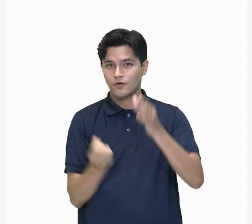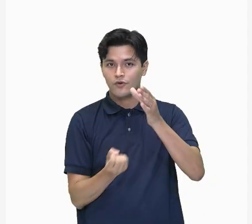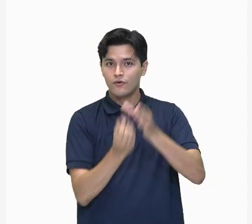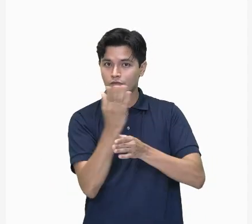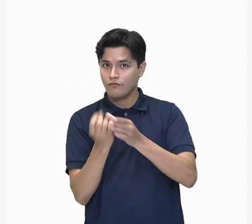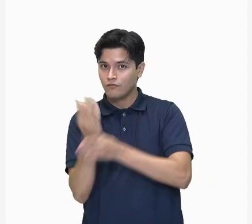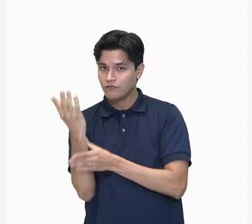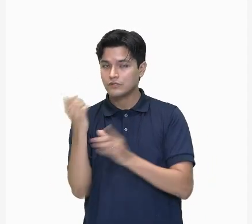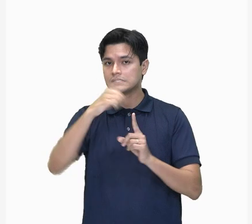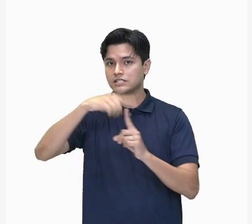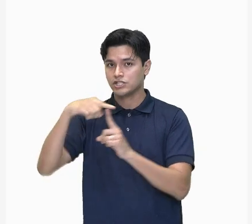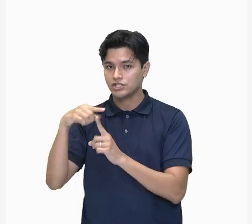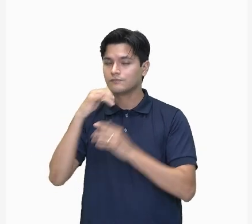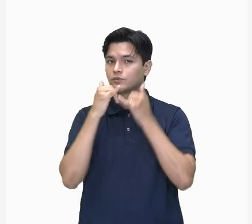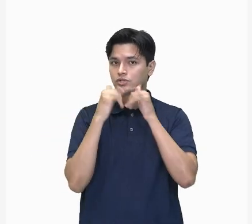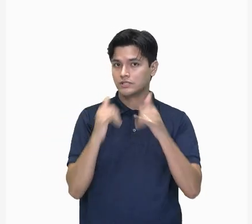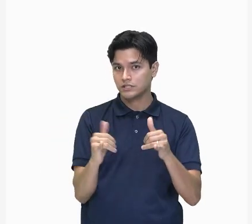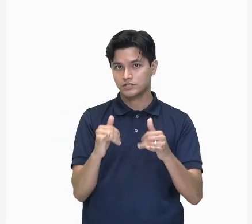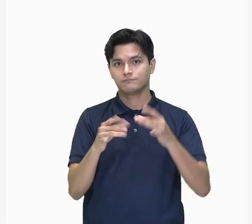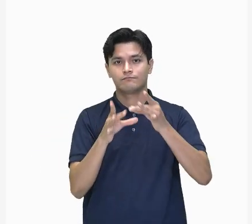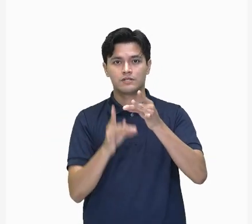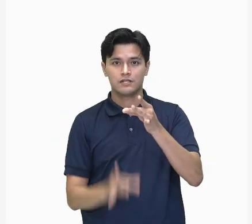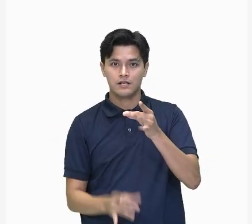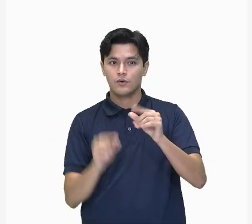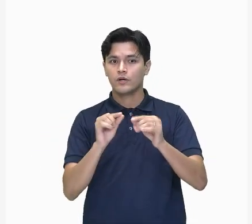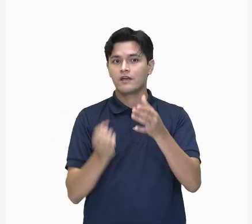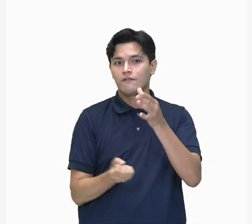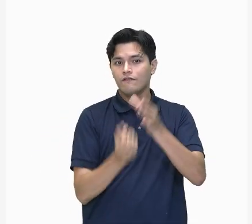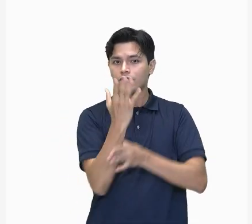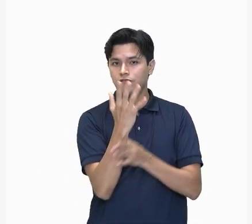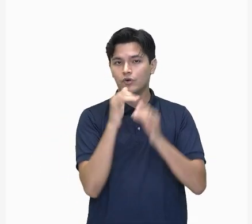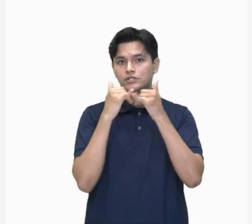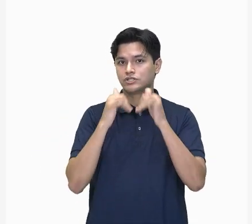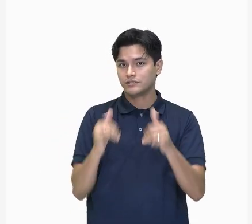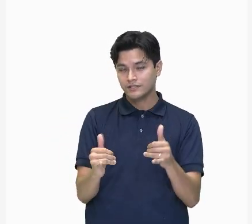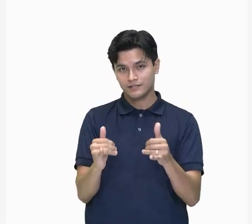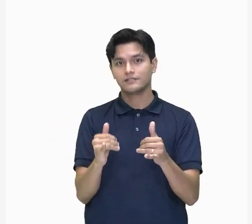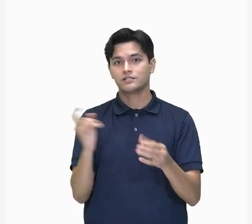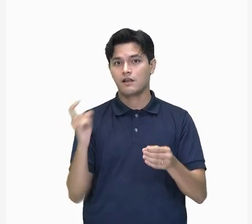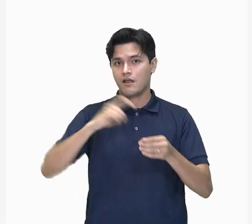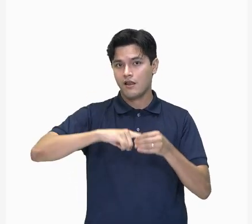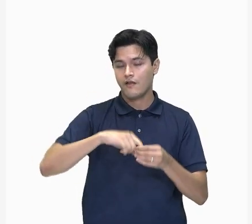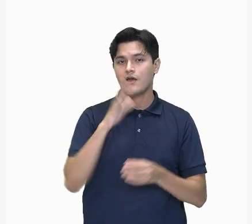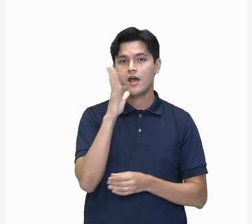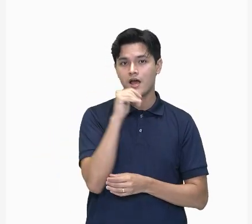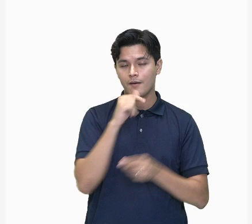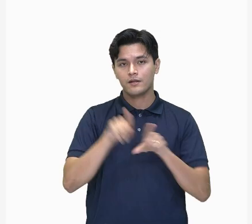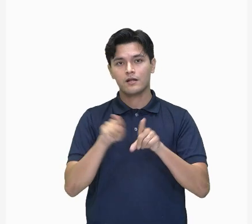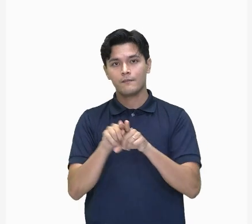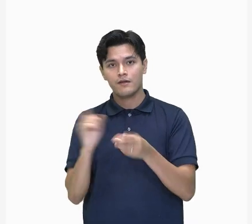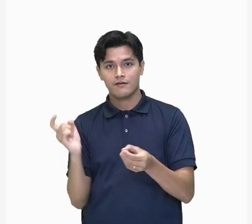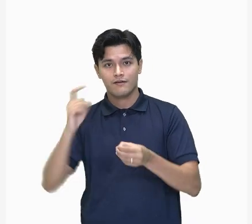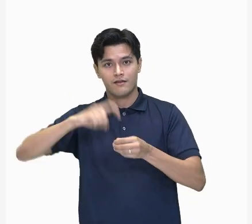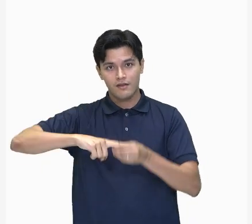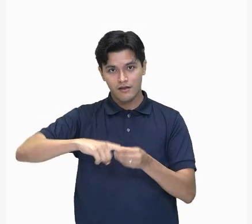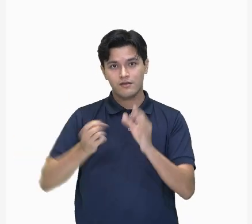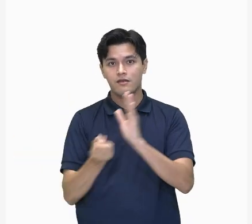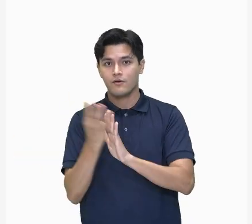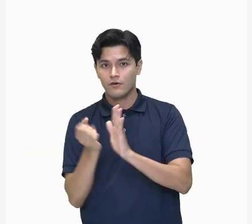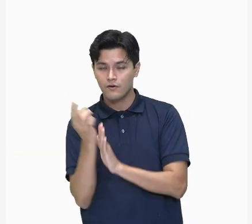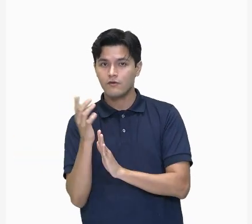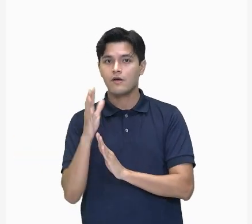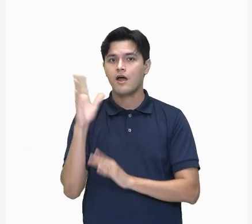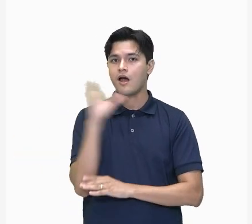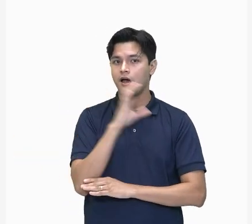tipos de energia. E no detalhamento, fontes de energia renováveis e não renováveis, tipos de energia e